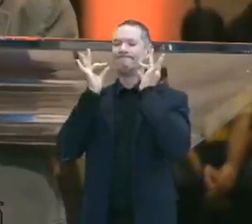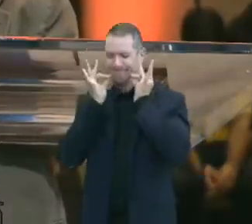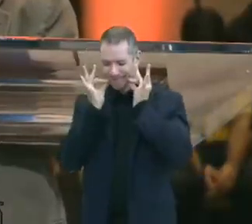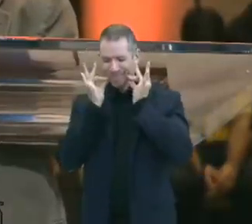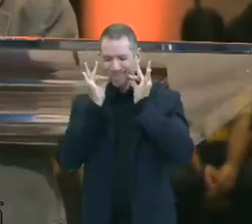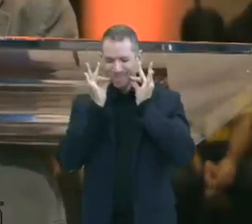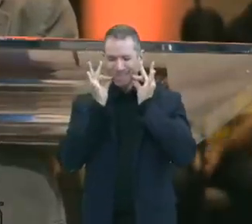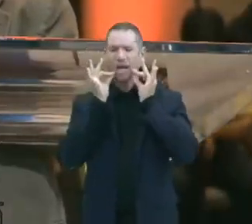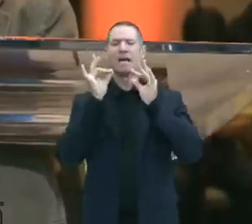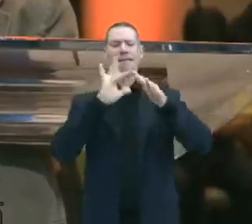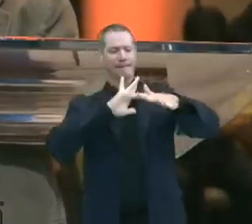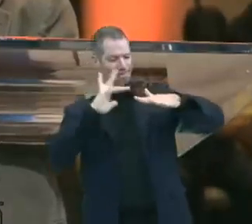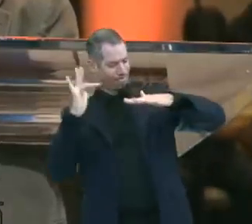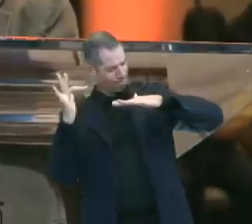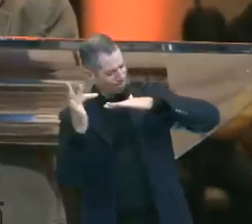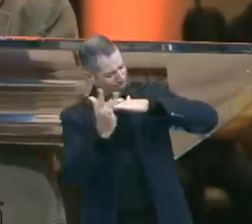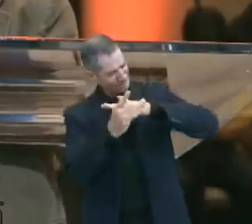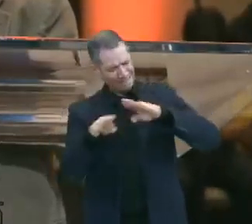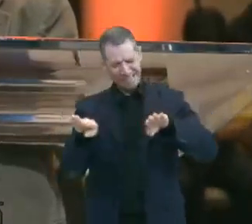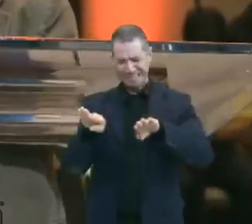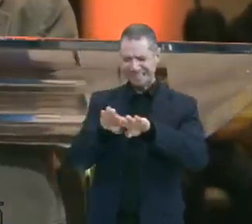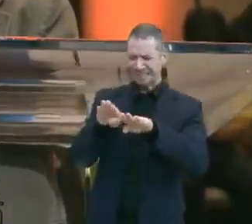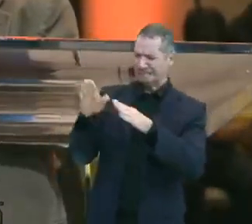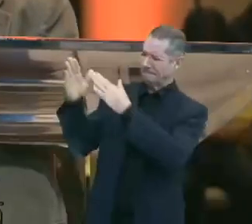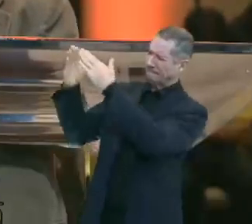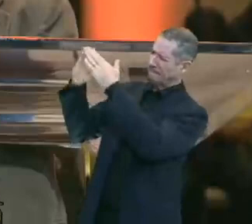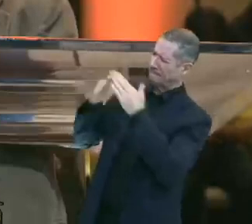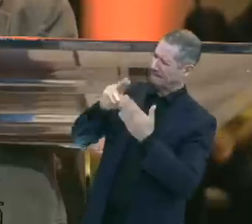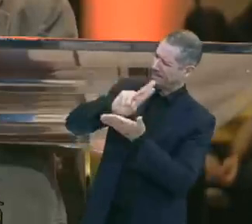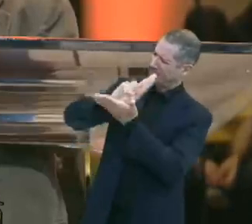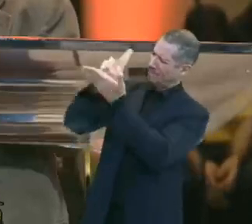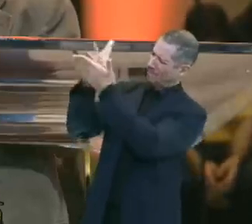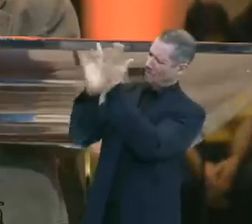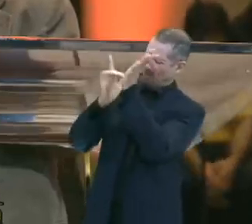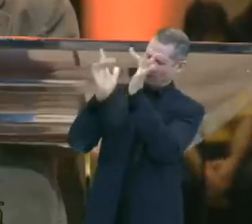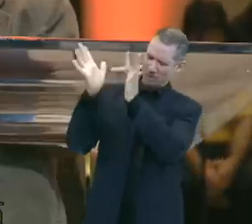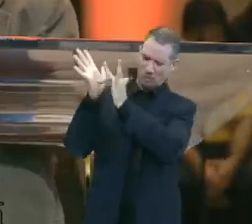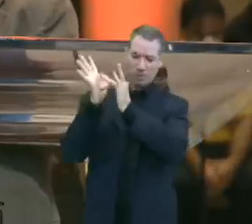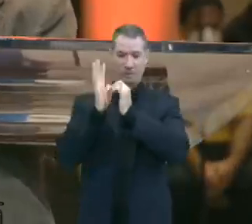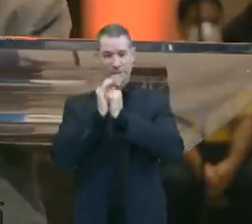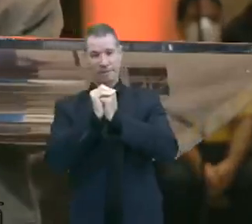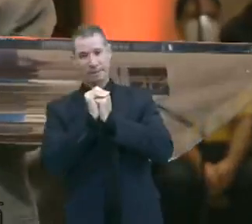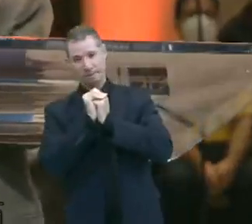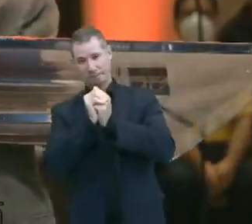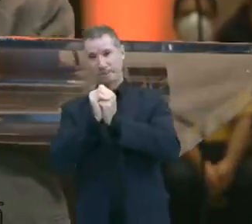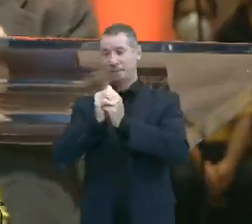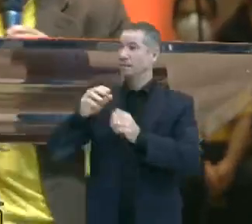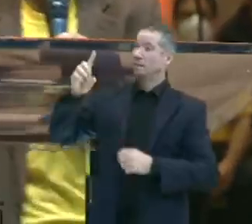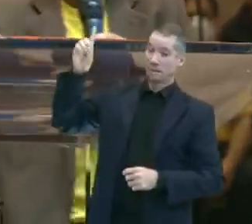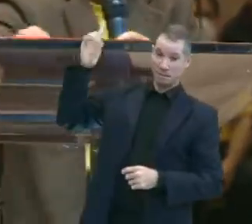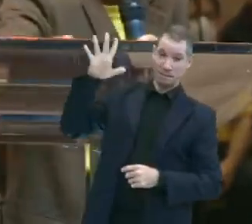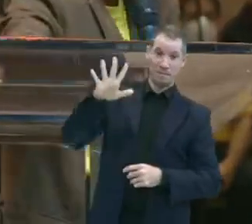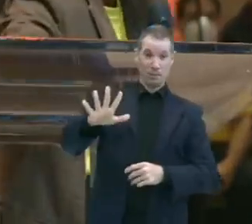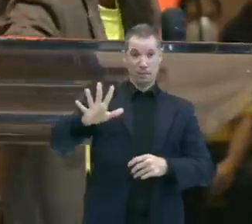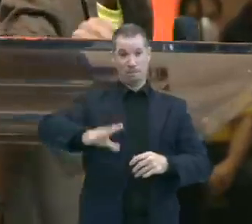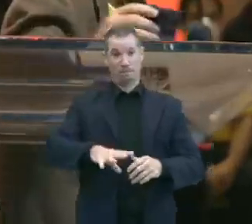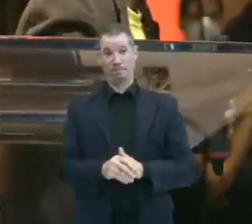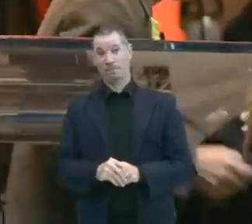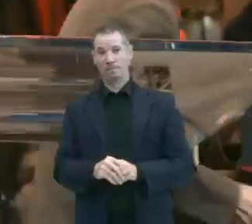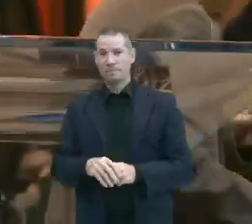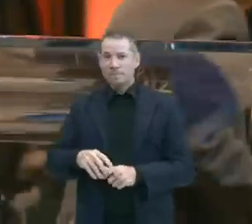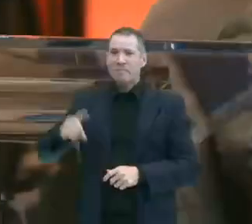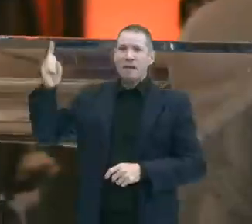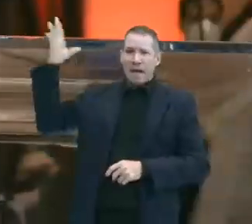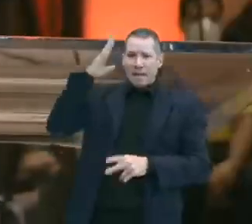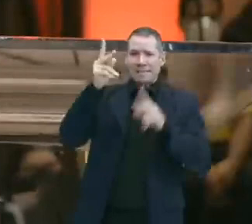que acompanham pelas mídias. Nós te pedimos em nome de Jesus. Amém. Que Deus te abençoe, Shirley.